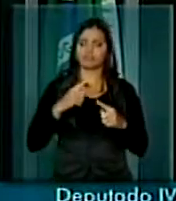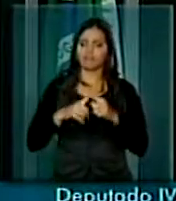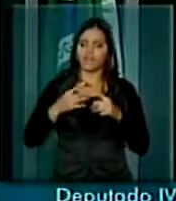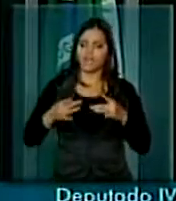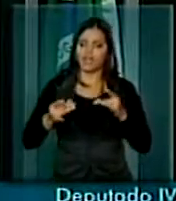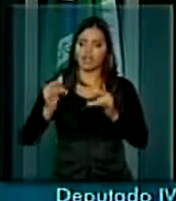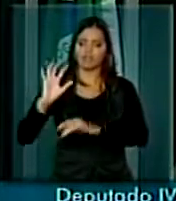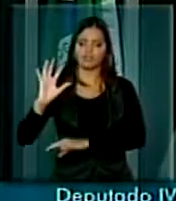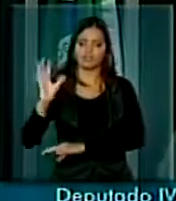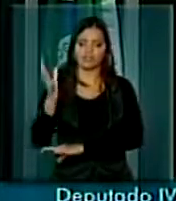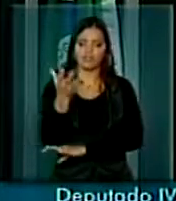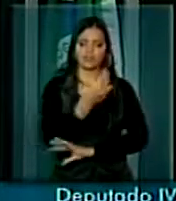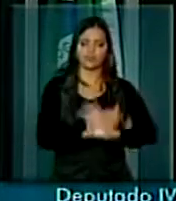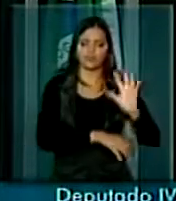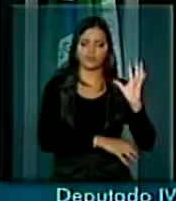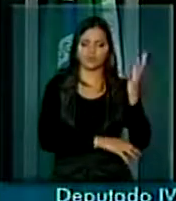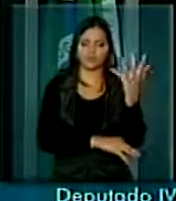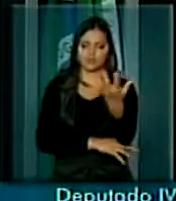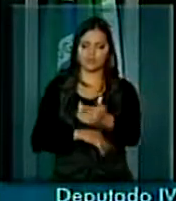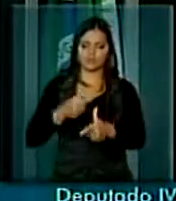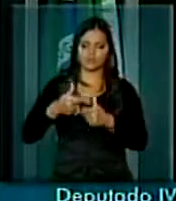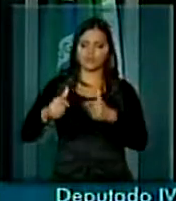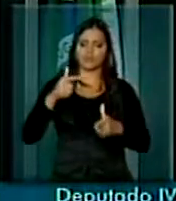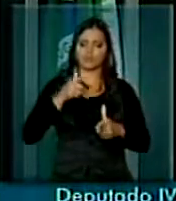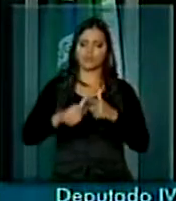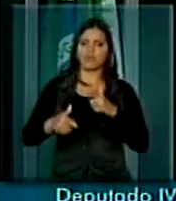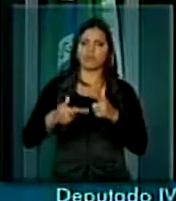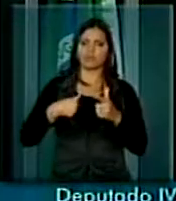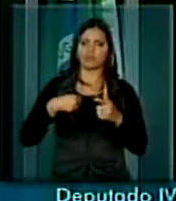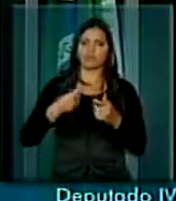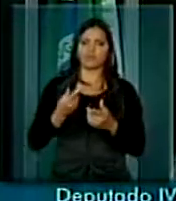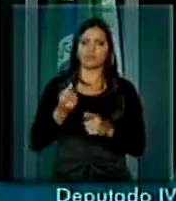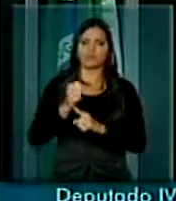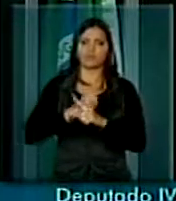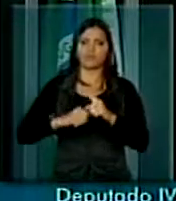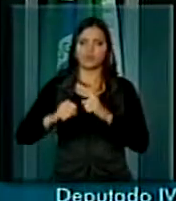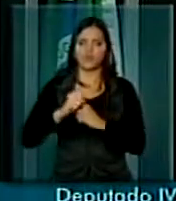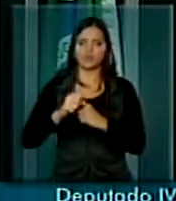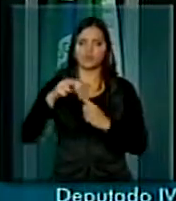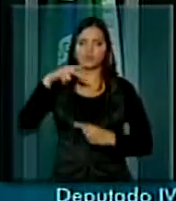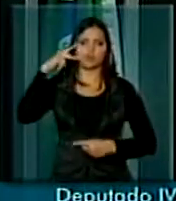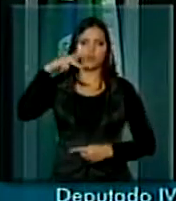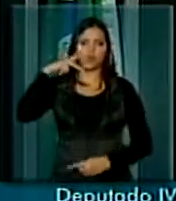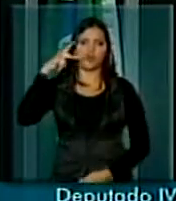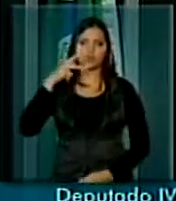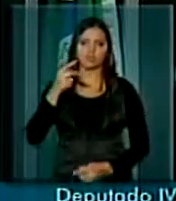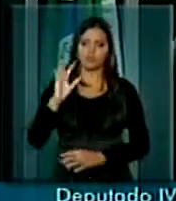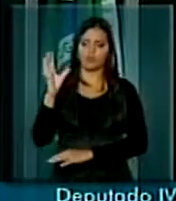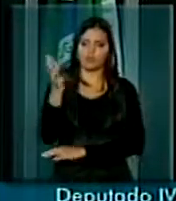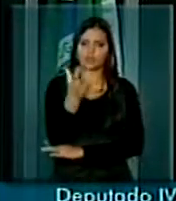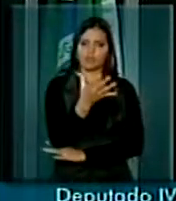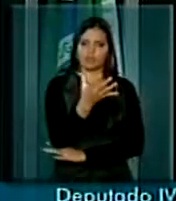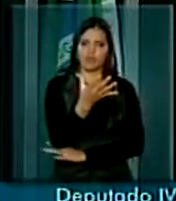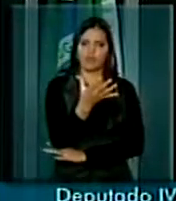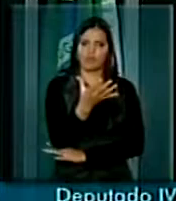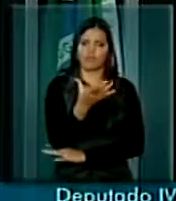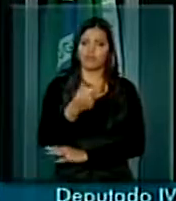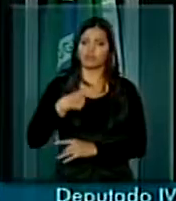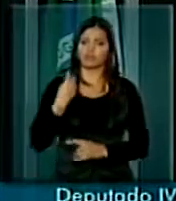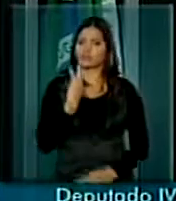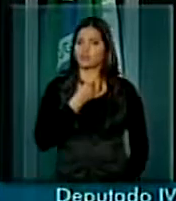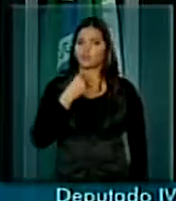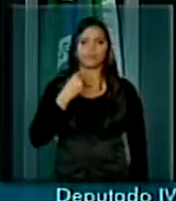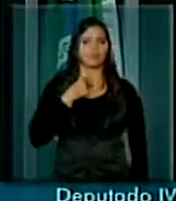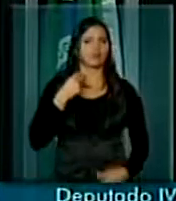para a natureza, com imenso impacto sociopolítico ambiental. Nós não podemos